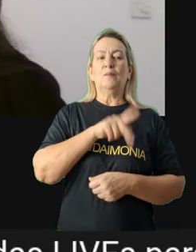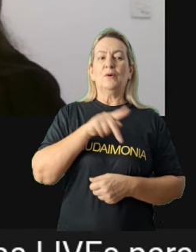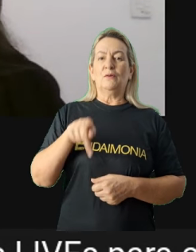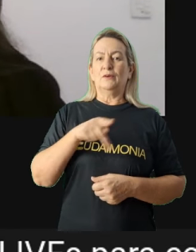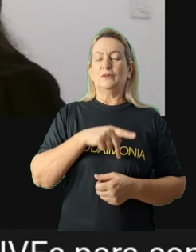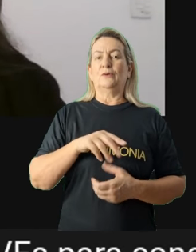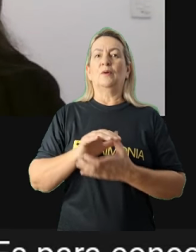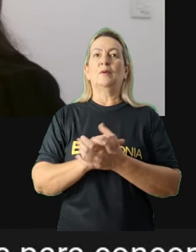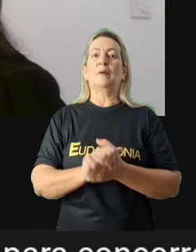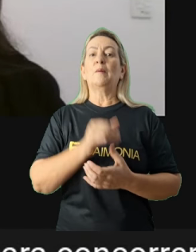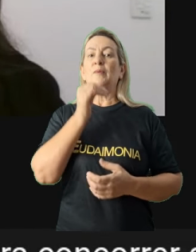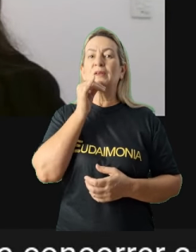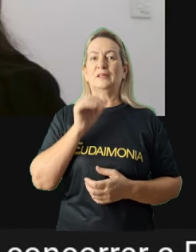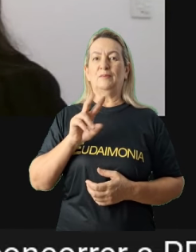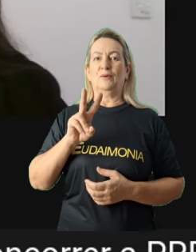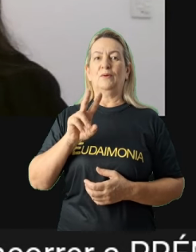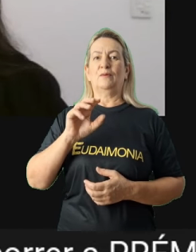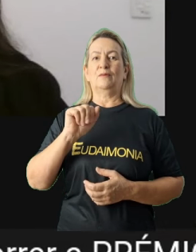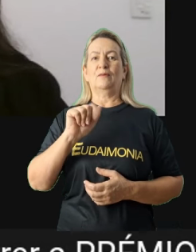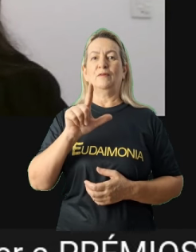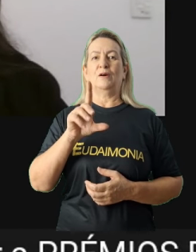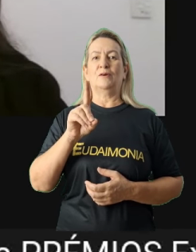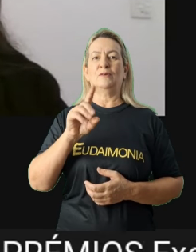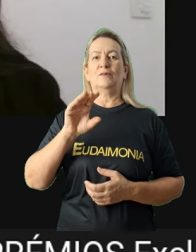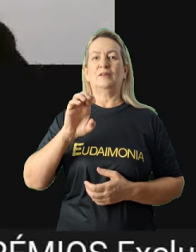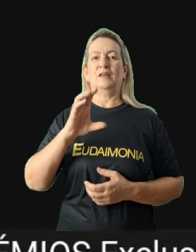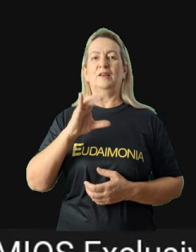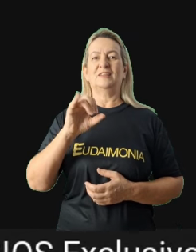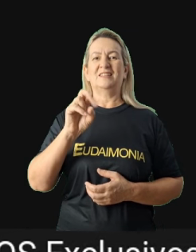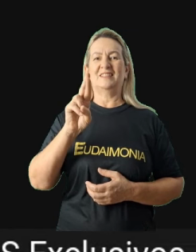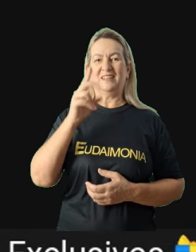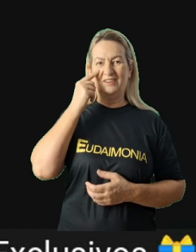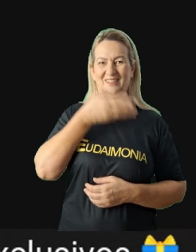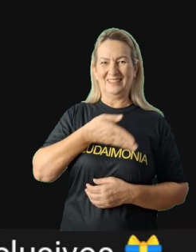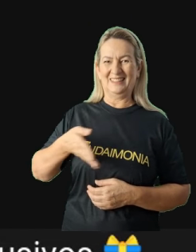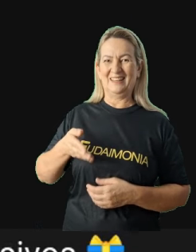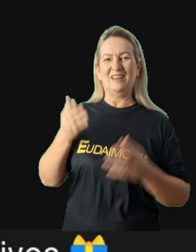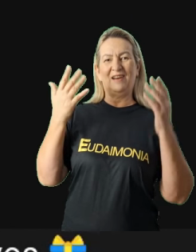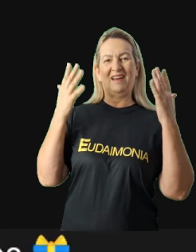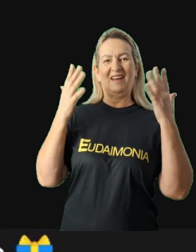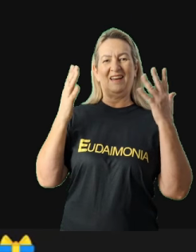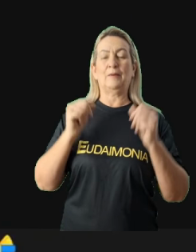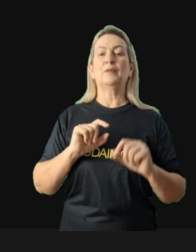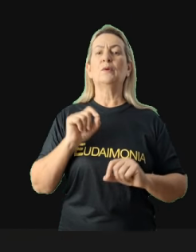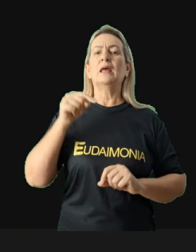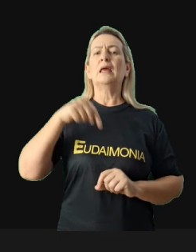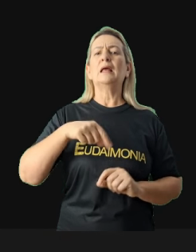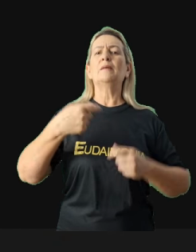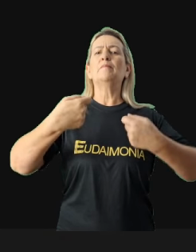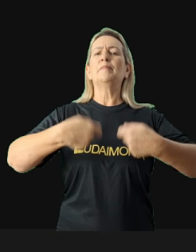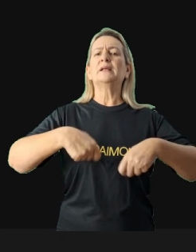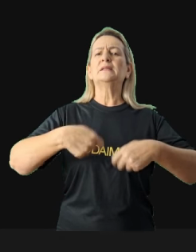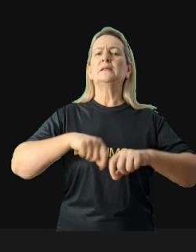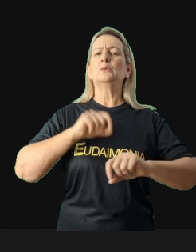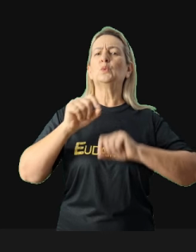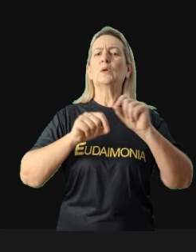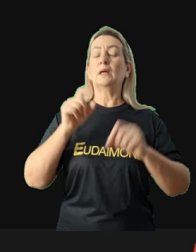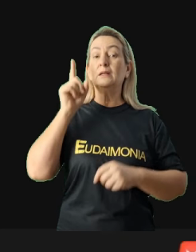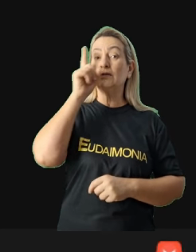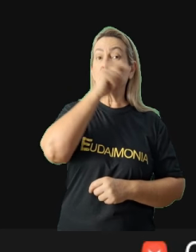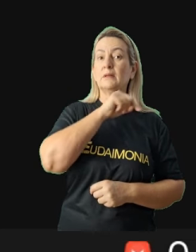ó, o Valdecir Santos. O que o Valdecir precisa? Ó, ele até colocou aplausos aí para nós, ó. O que o Valdecir precisa? Qual